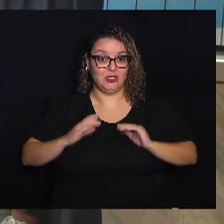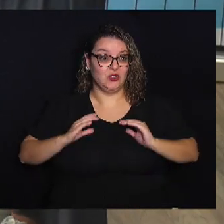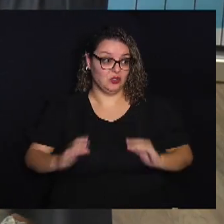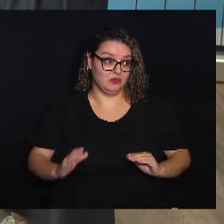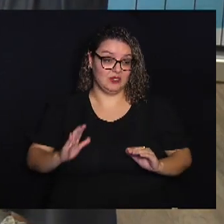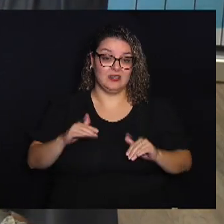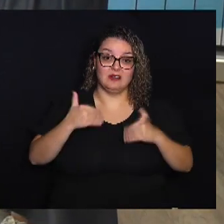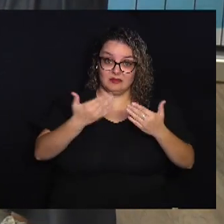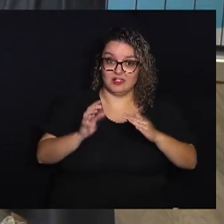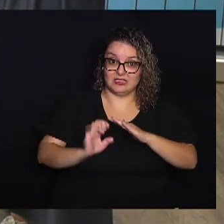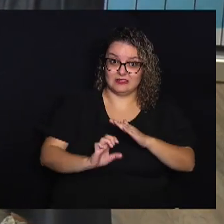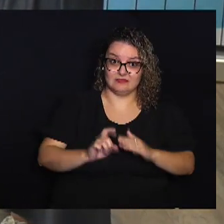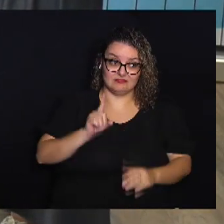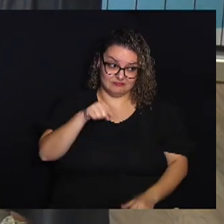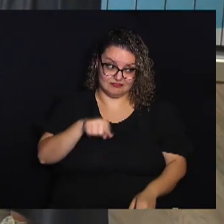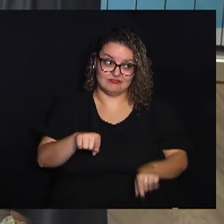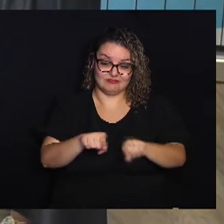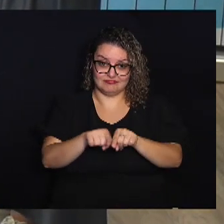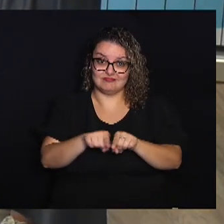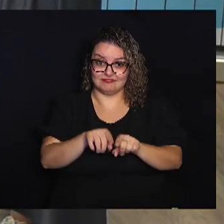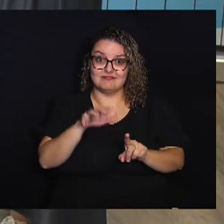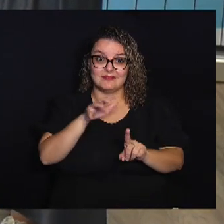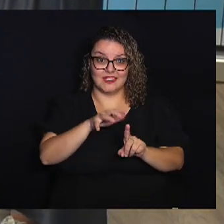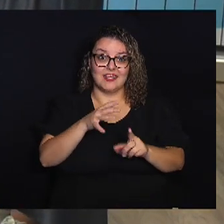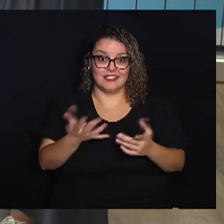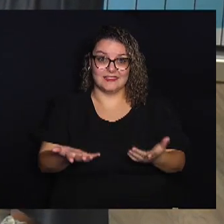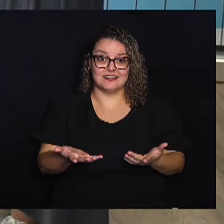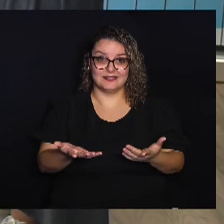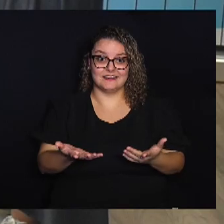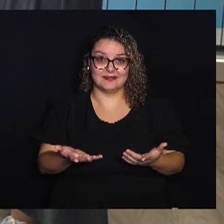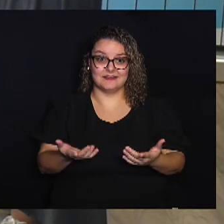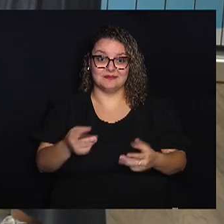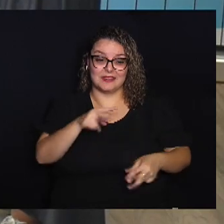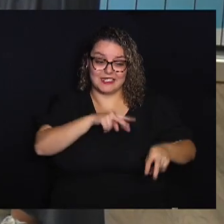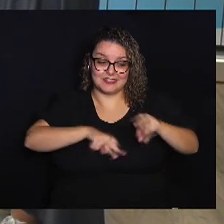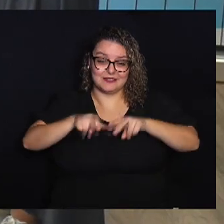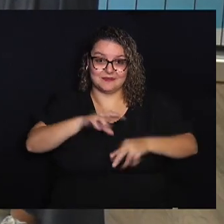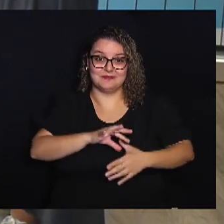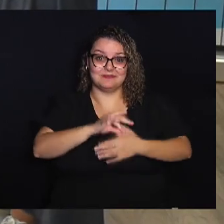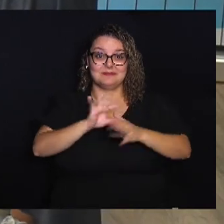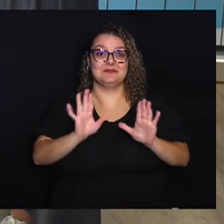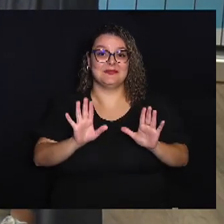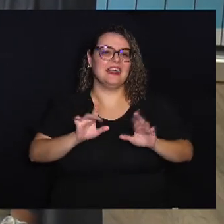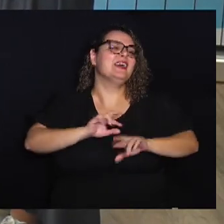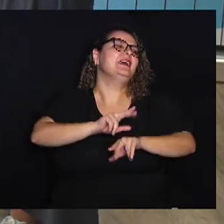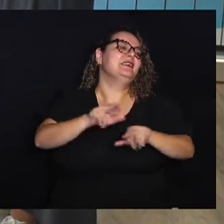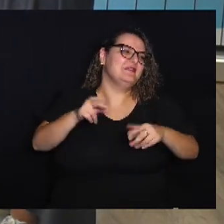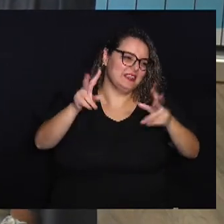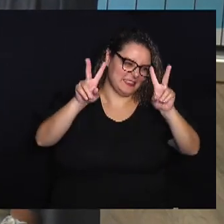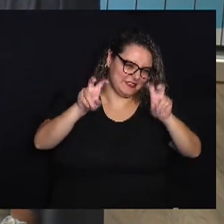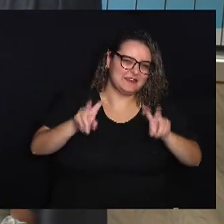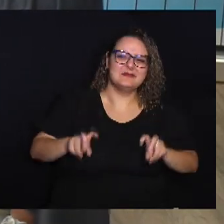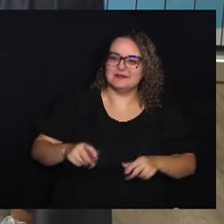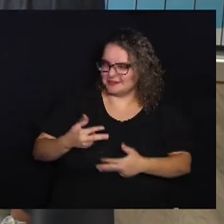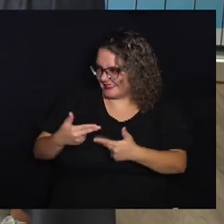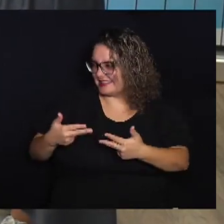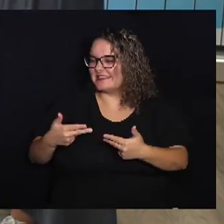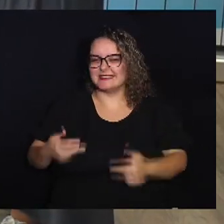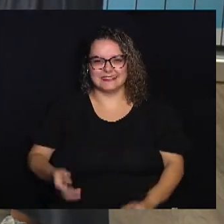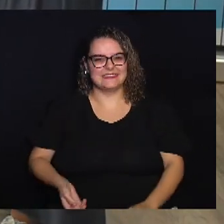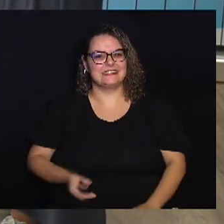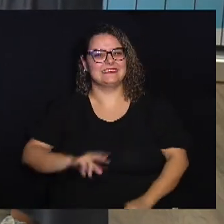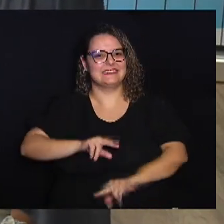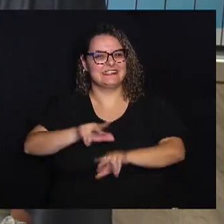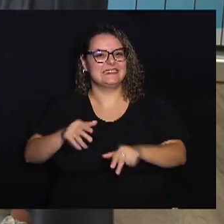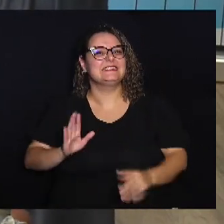fora da empresa, será que isso também contribui para este olhar dos líderes? Bom, tem muitos assuntos para poder abordar. Já, então,